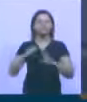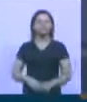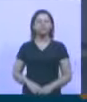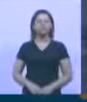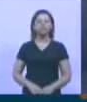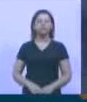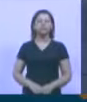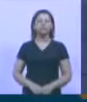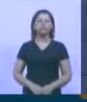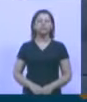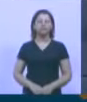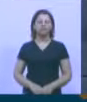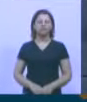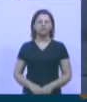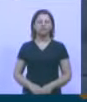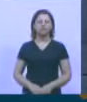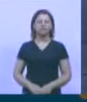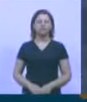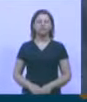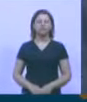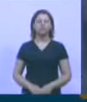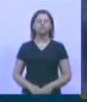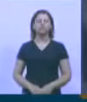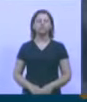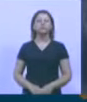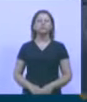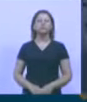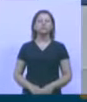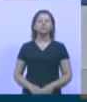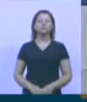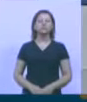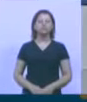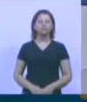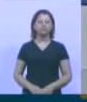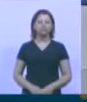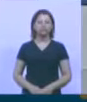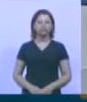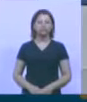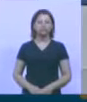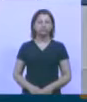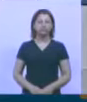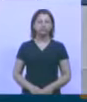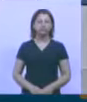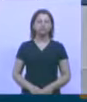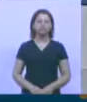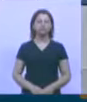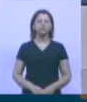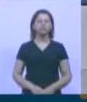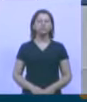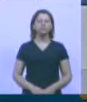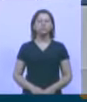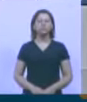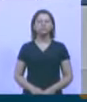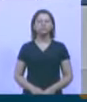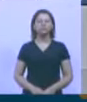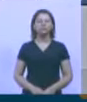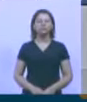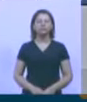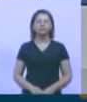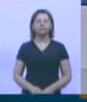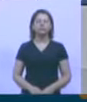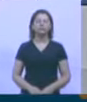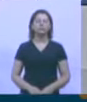The letter to the Hebrews tells us that during his lifetime, Jesus interceded with cries and